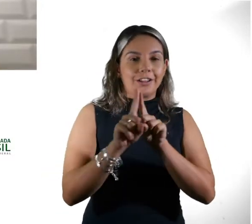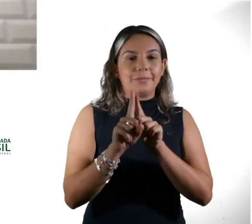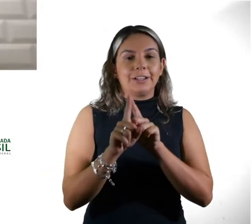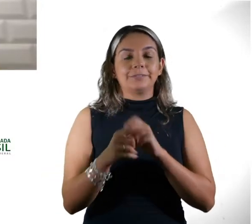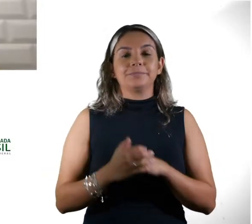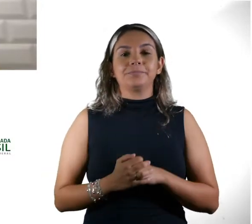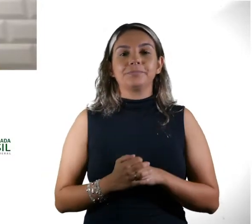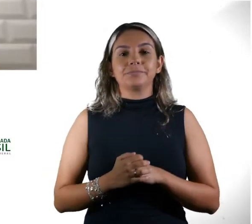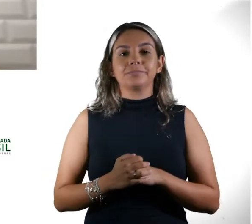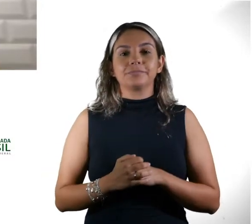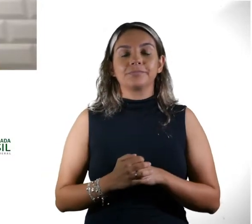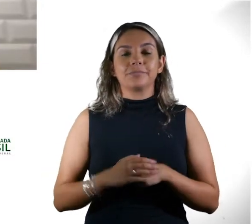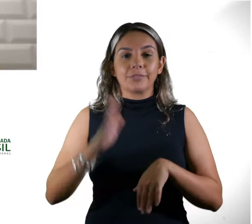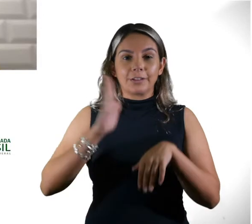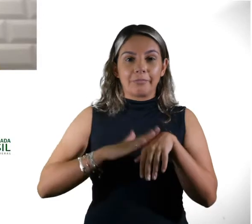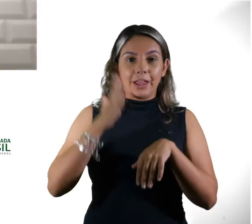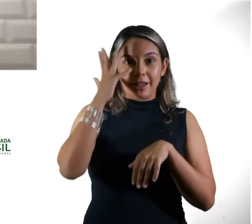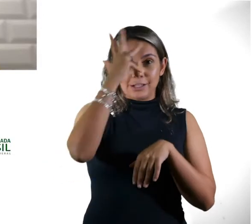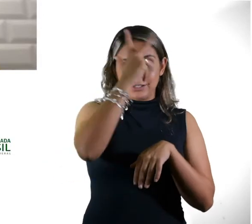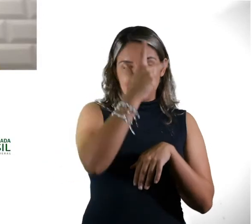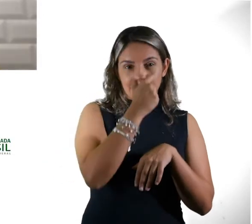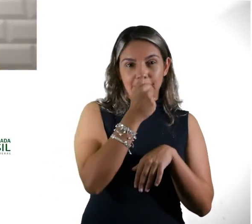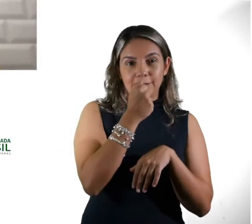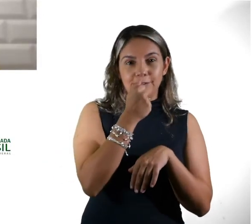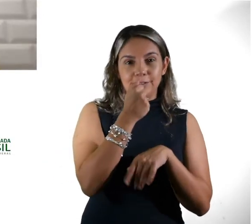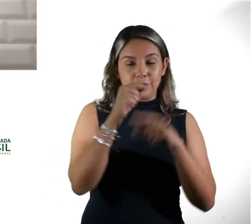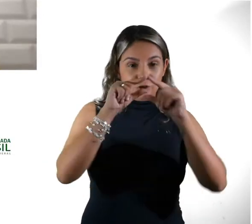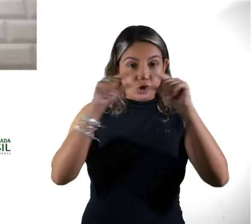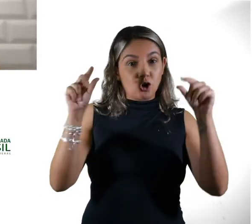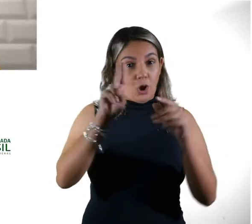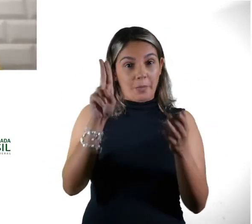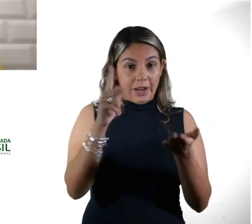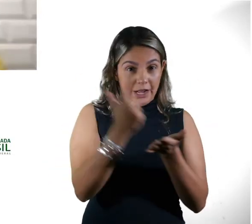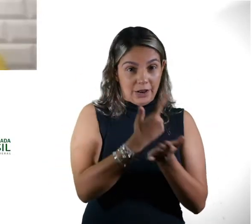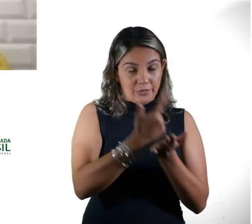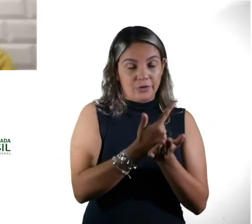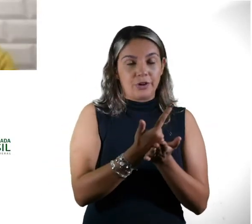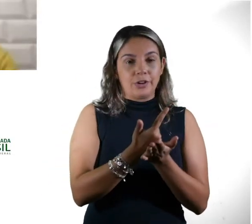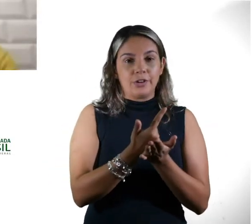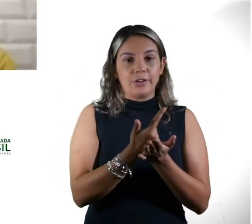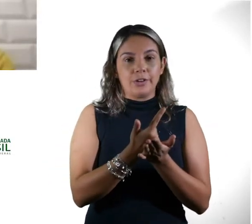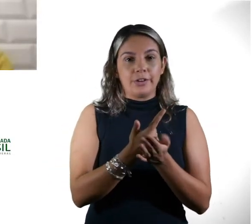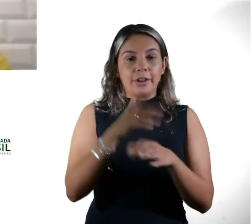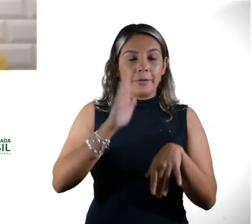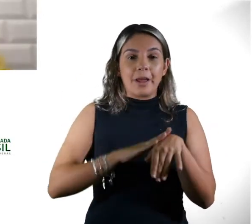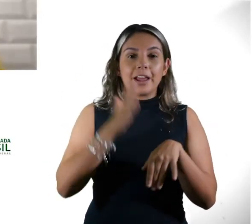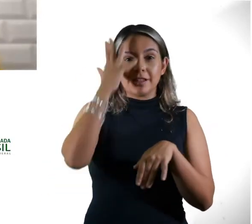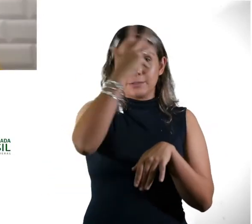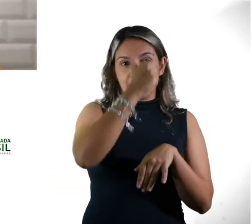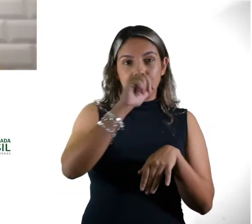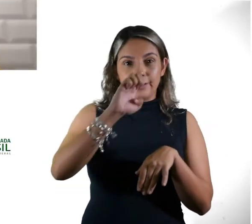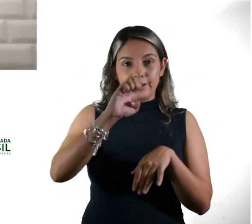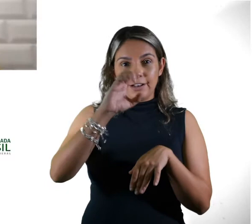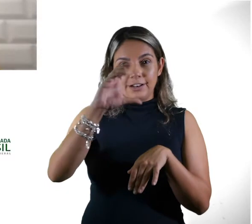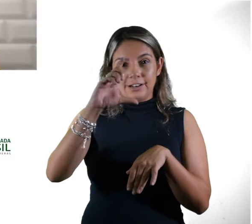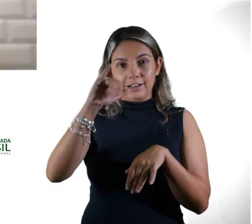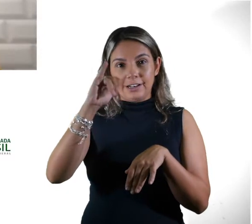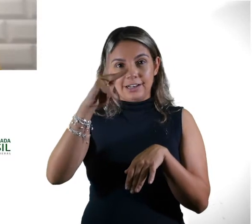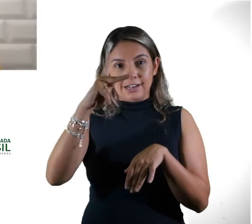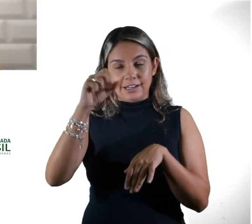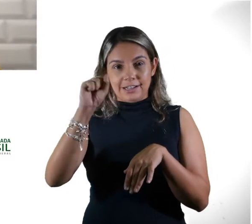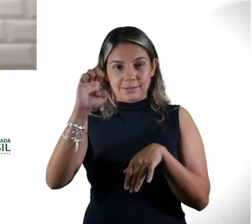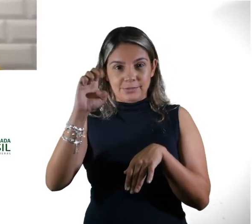que era os mais belos, o mais belo eclipse do mundo, porque em determinada altura